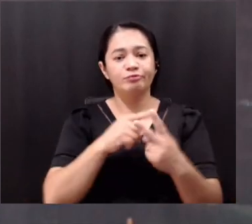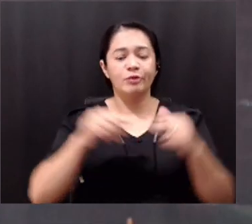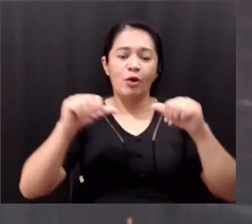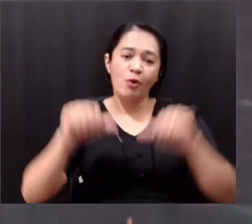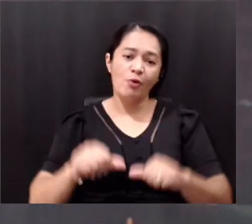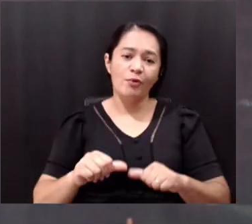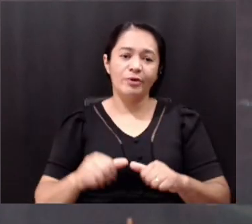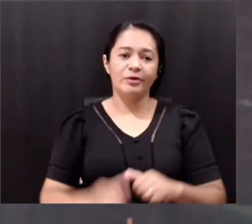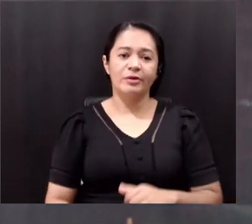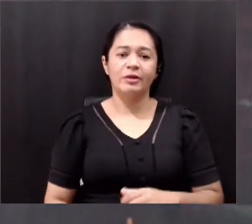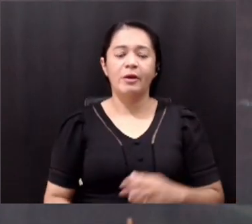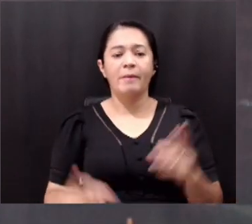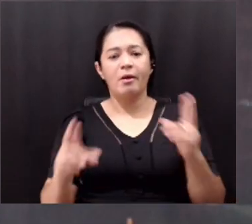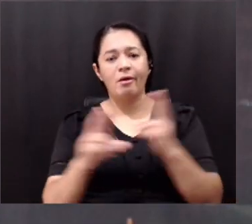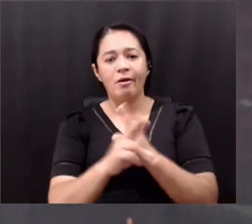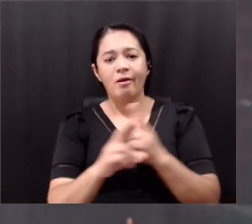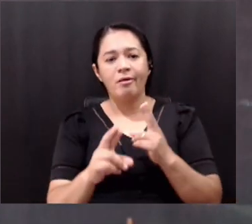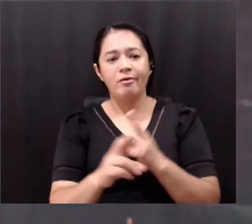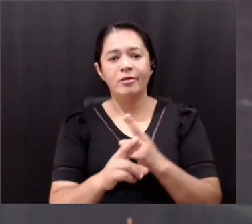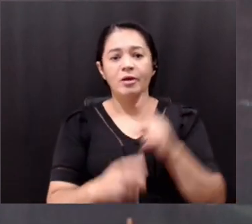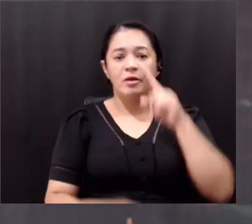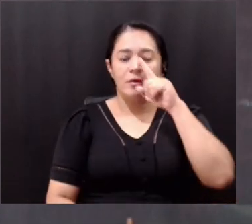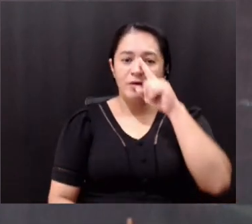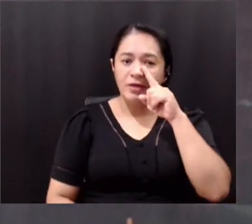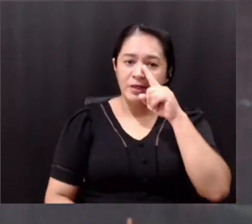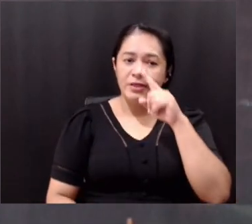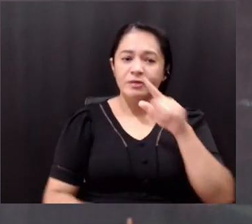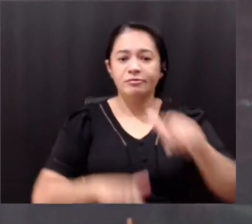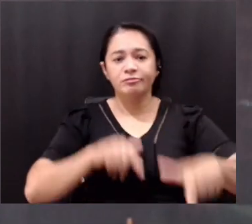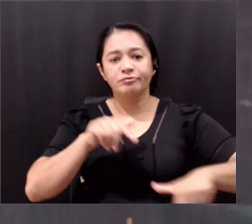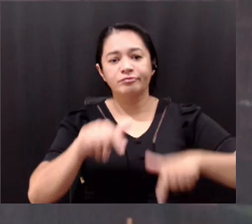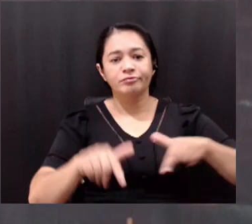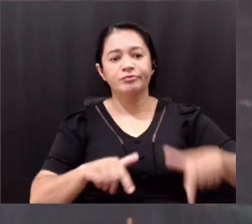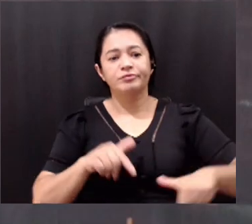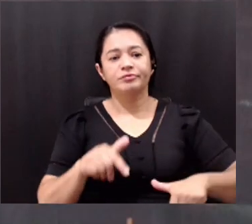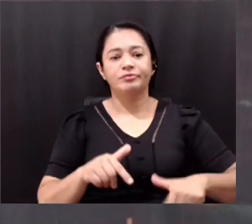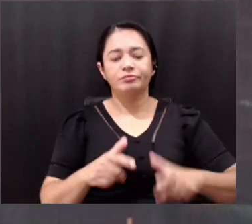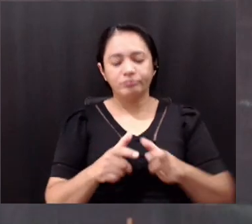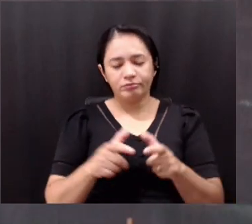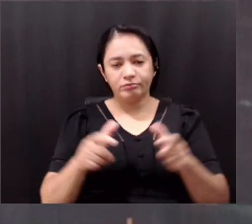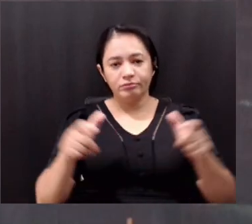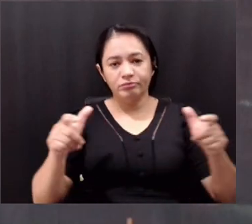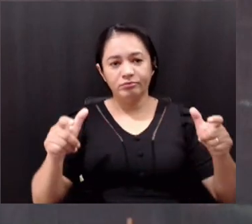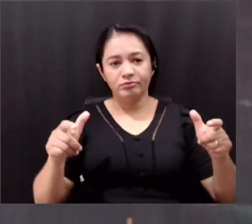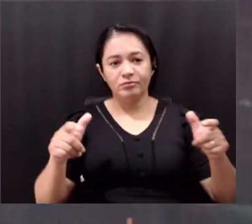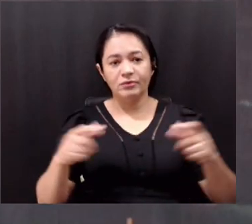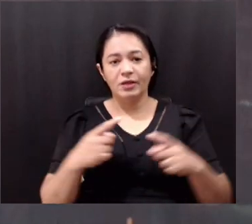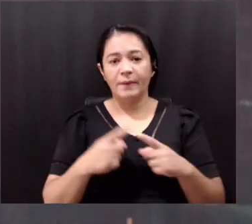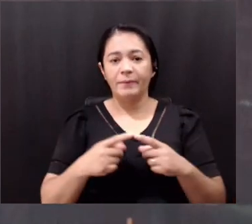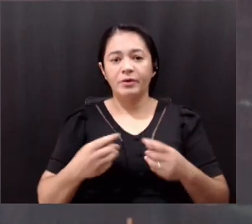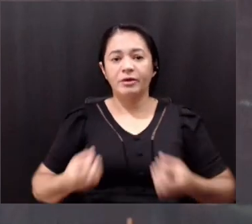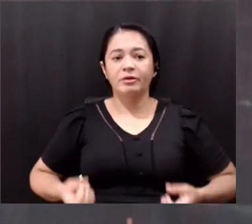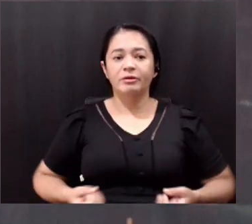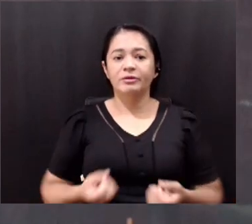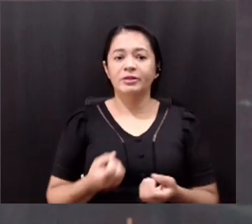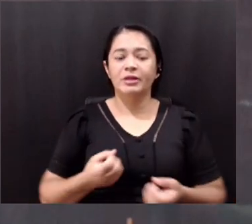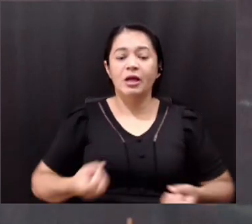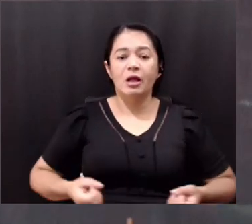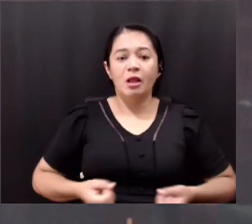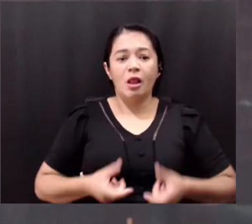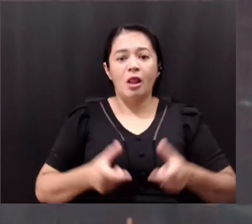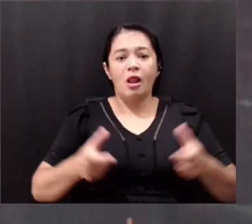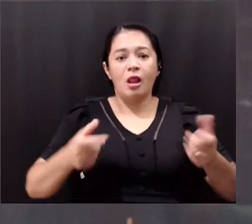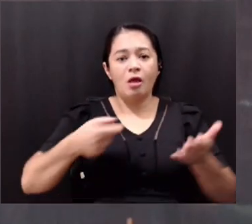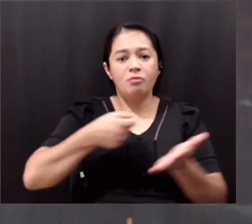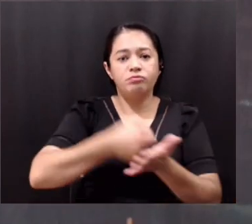relacionada a riscos ocupacionais aumentada, que gera um aumento de custo em sua folha de pagamento. Então, a atenção da